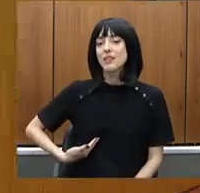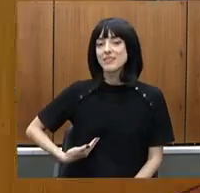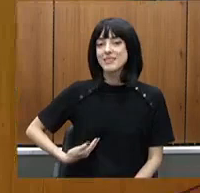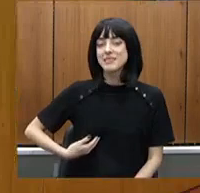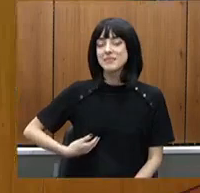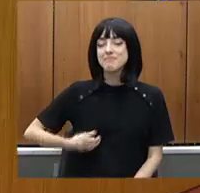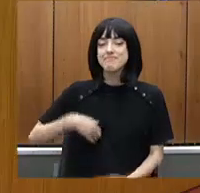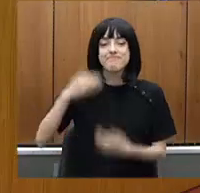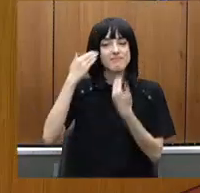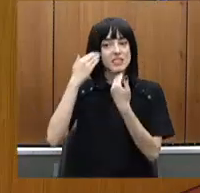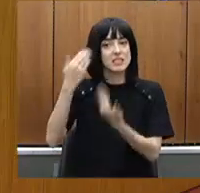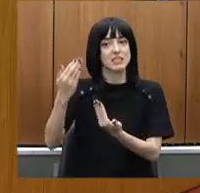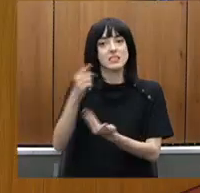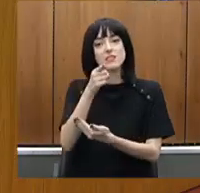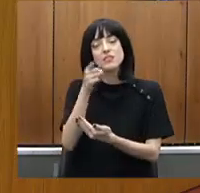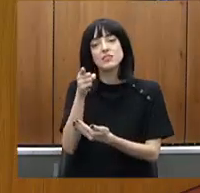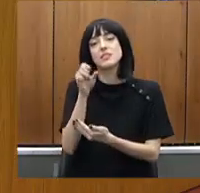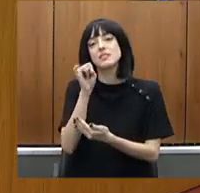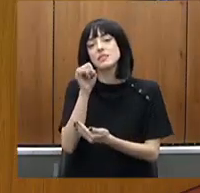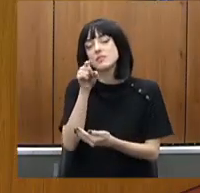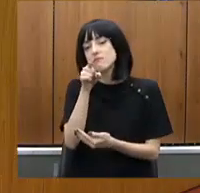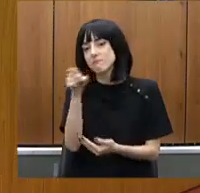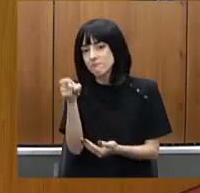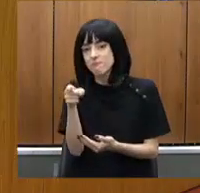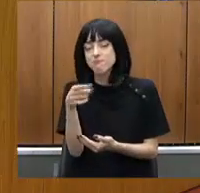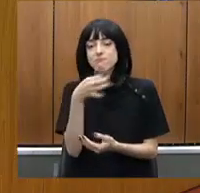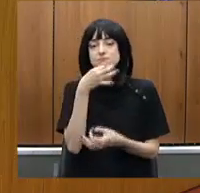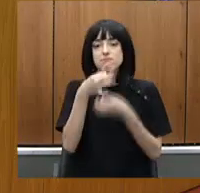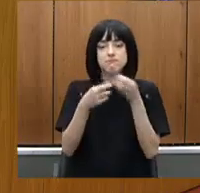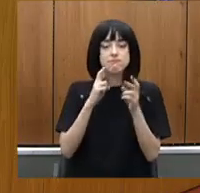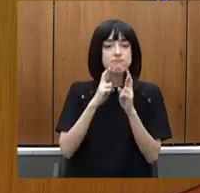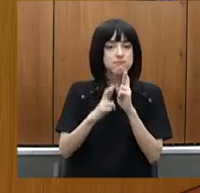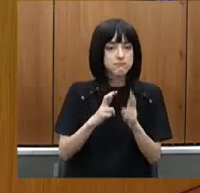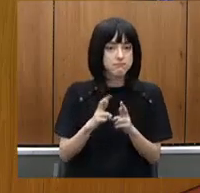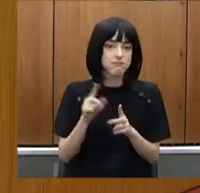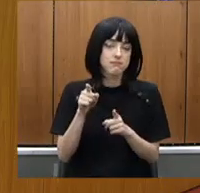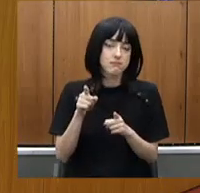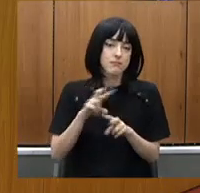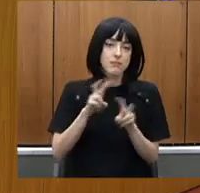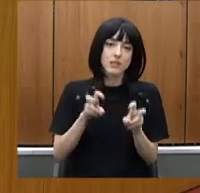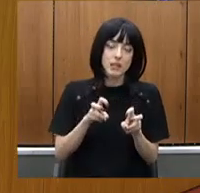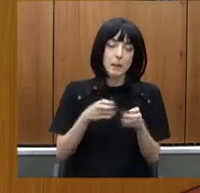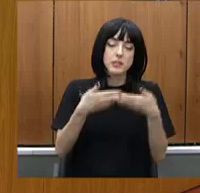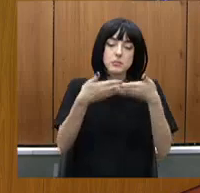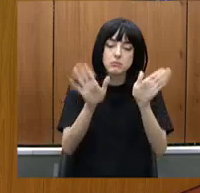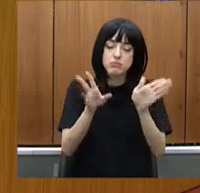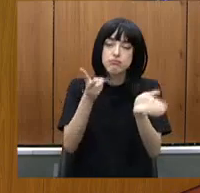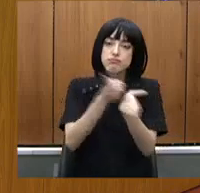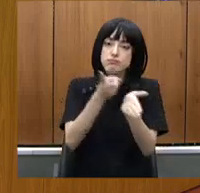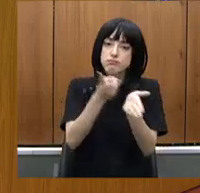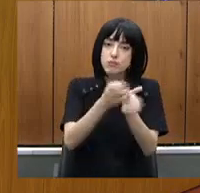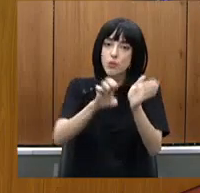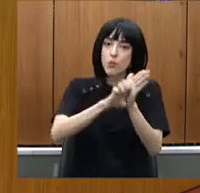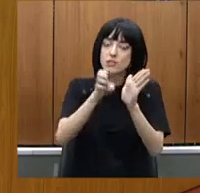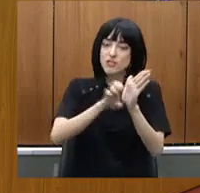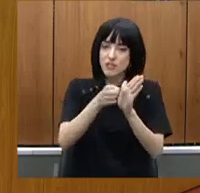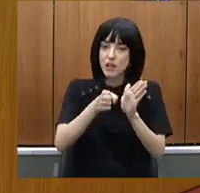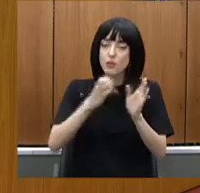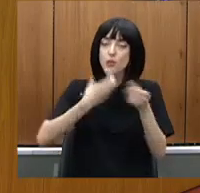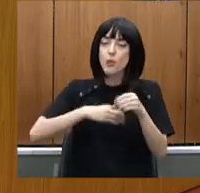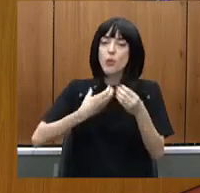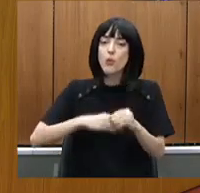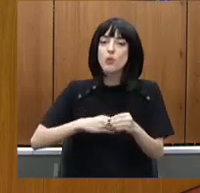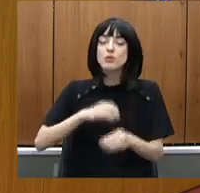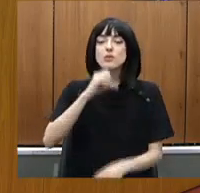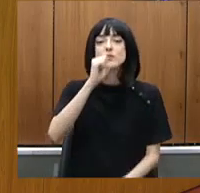a ação do comando em prorrogar o concurso do cfsd que é a porta de entrada e que a gente mais